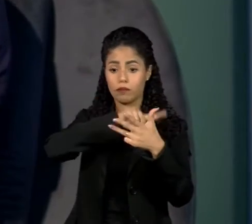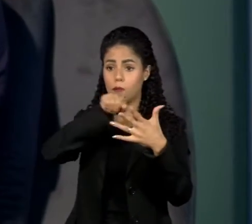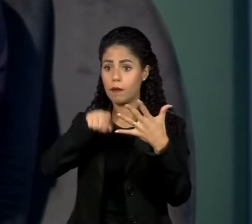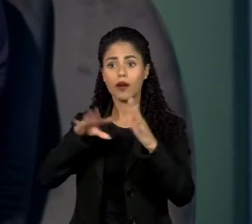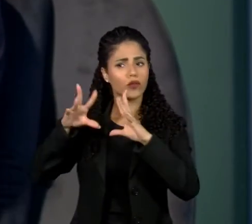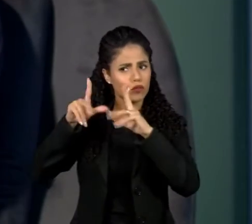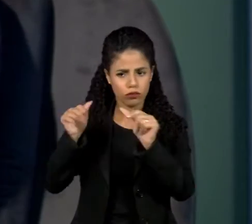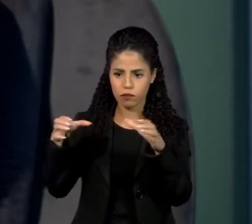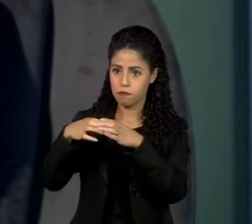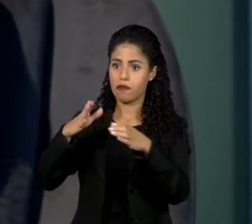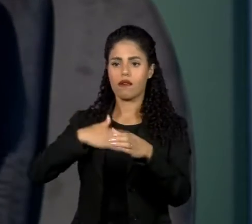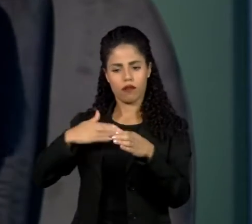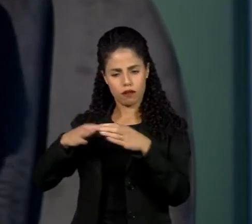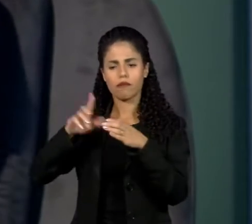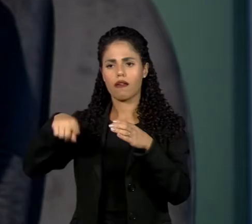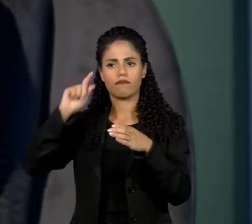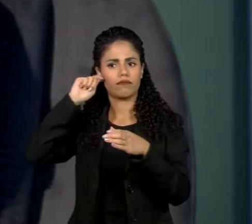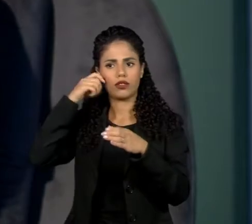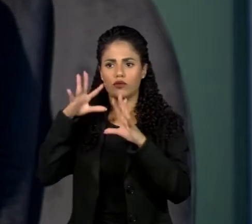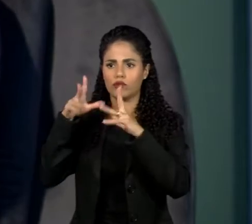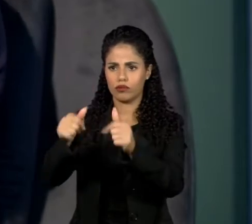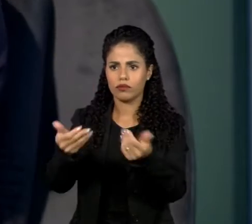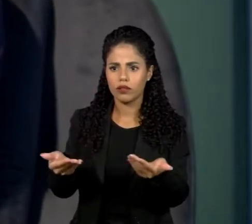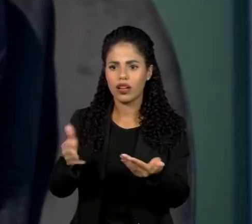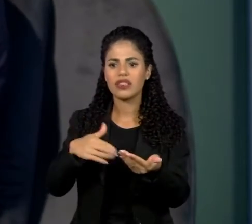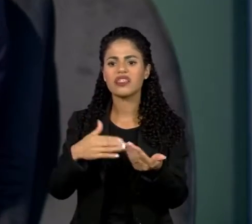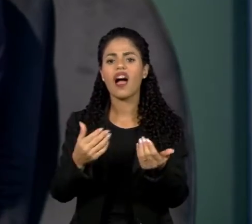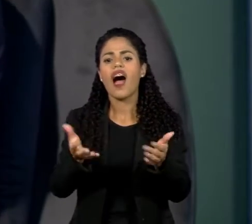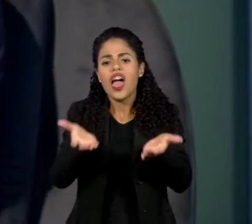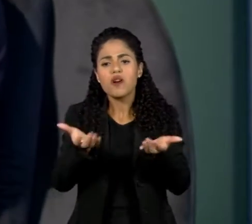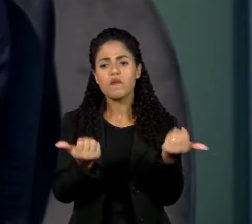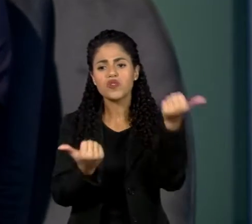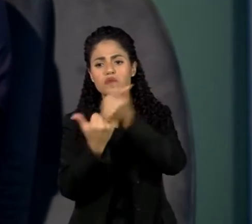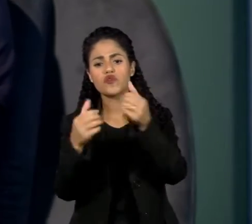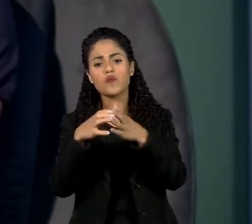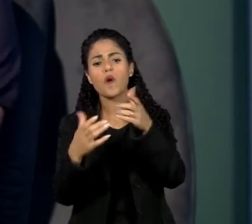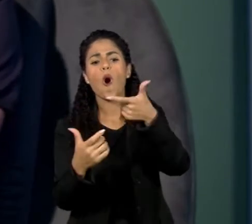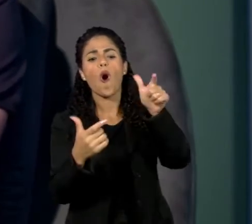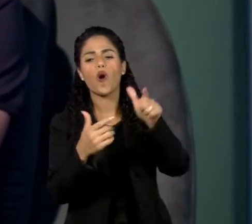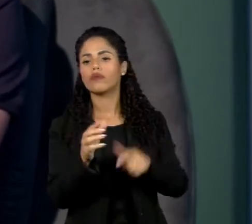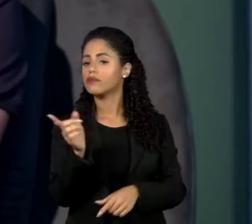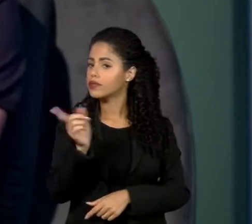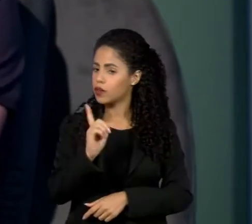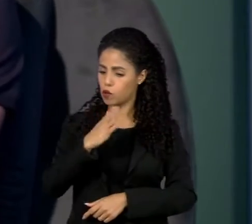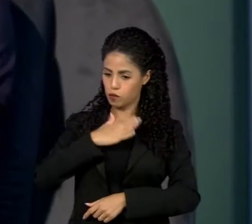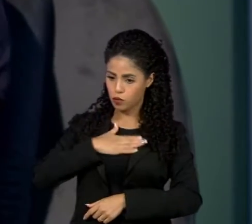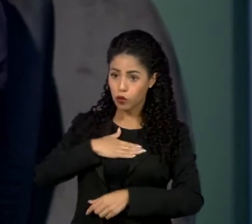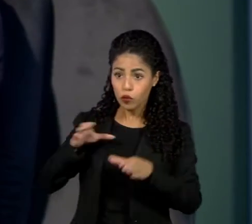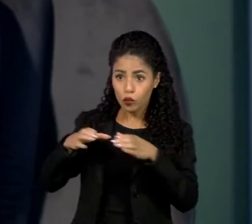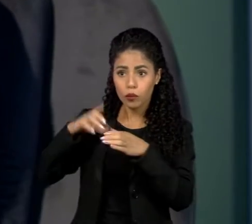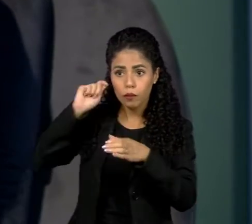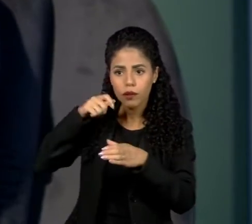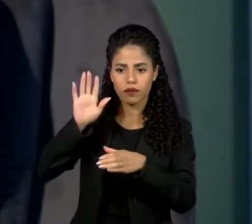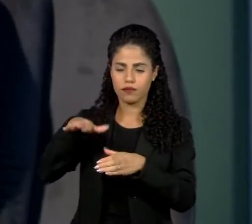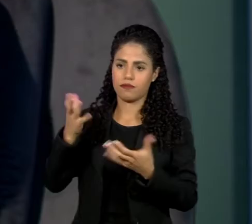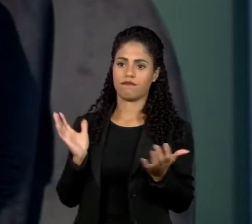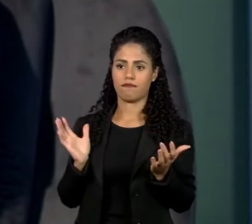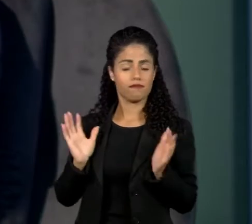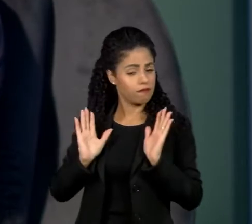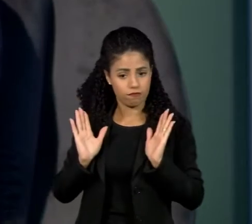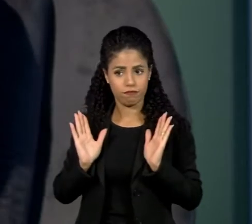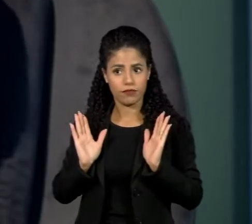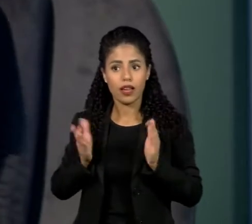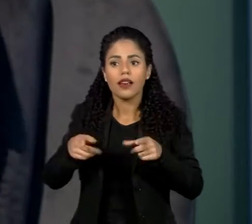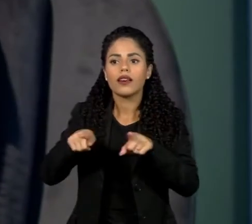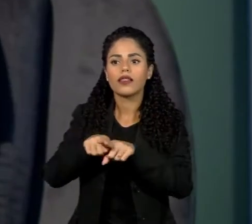custos dele. Porque muitas das vezes ele não faz isso com Bruno Galhaço, qualquer outro ator branco, mas ele precisa fazer isso com um talento preto. Então, do meu lado,